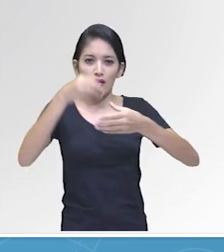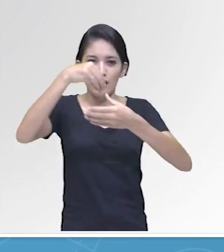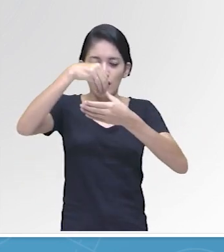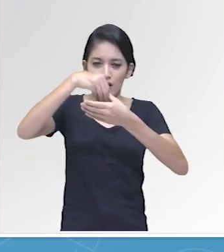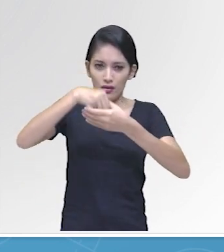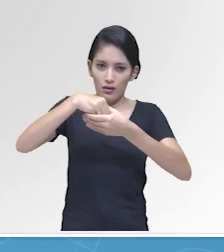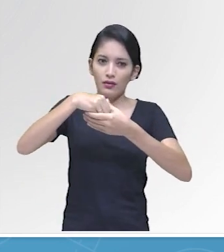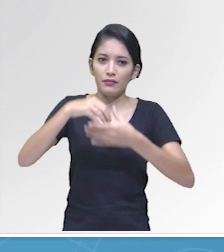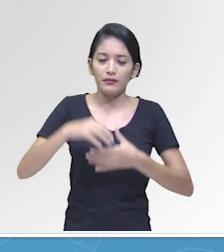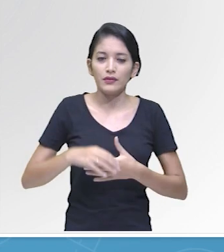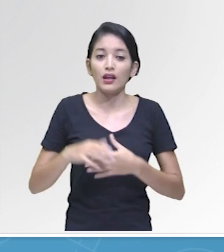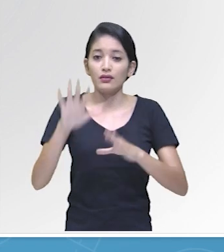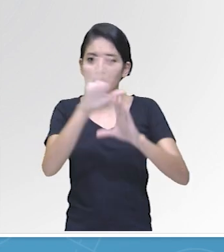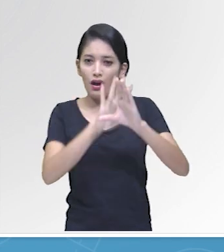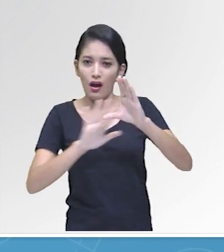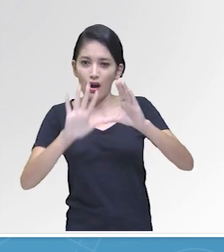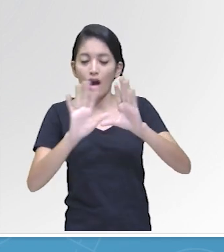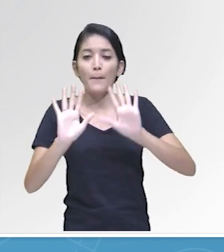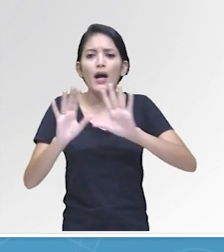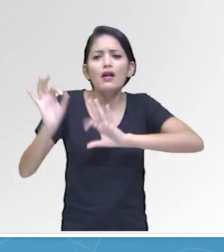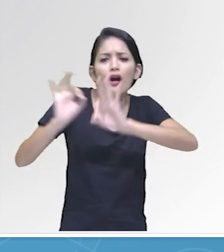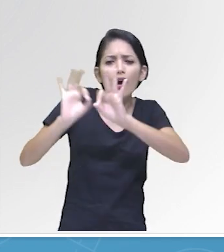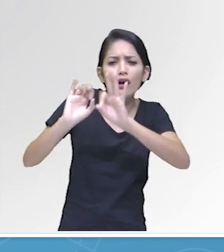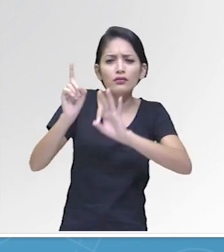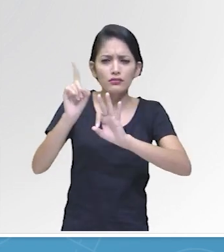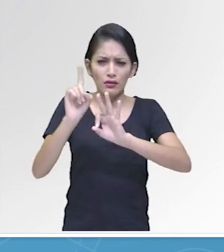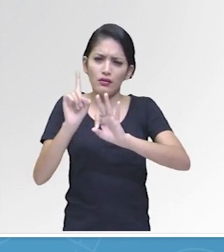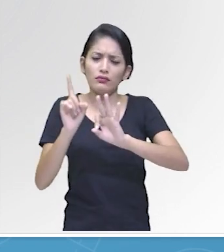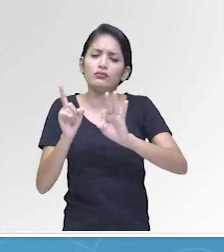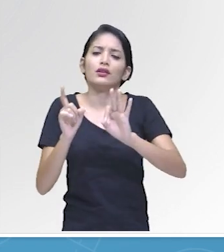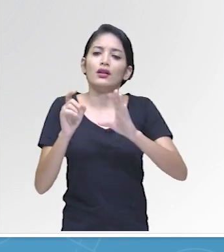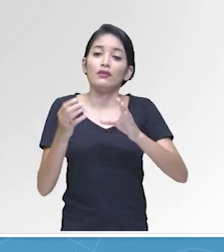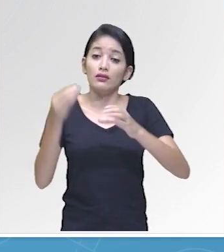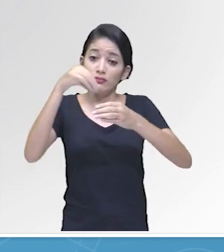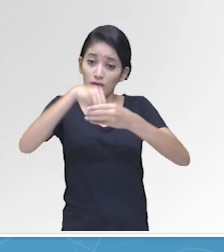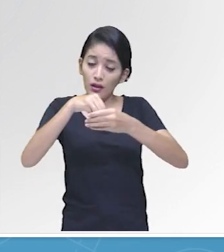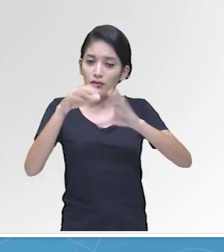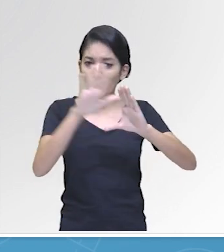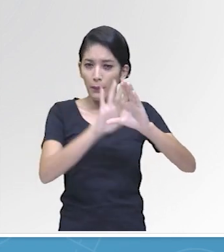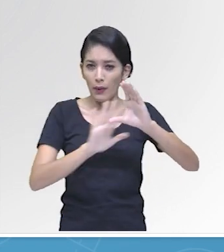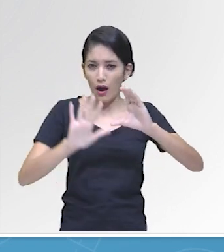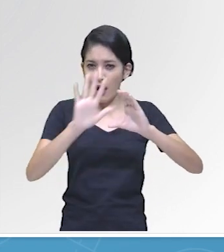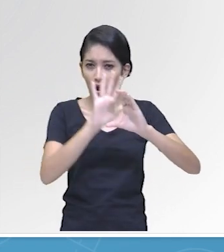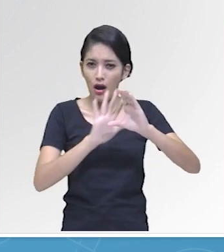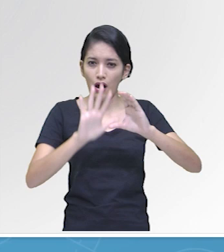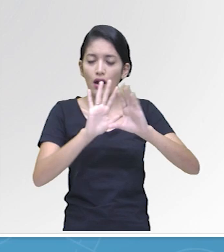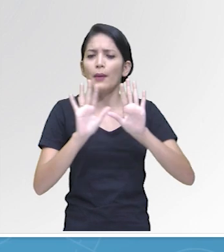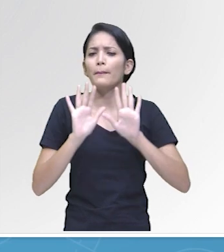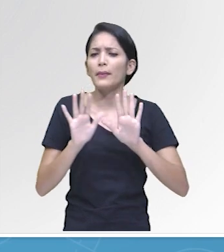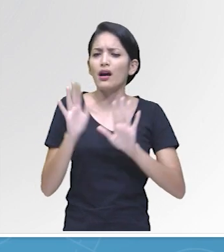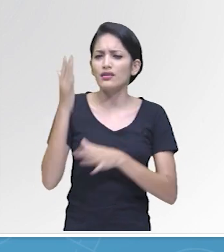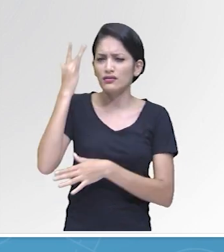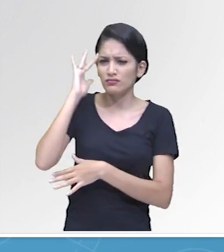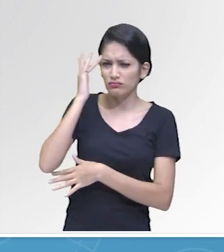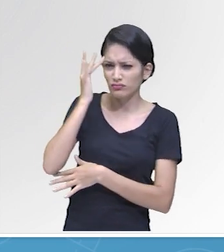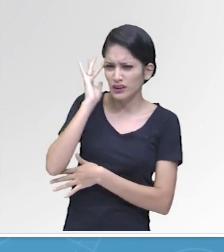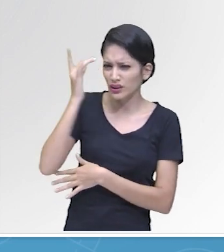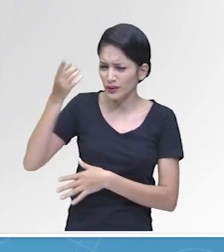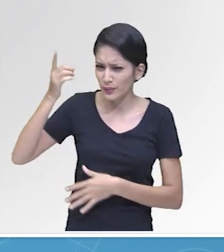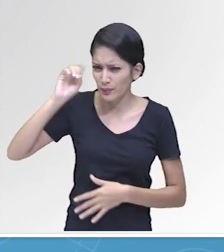citoplasma. Ele não fica organizado dentro de um núcleo. Mas será que você, no seu dia a